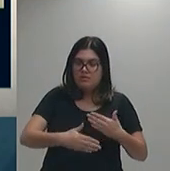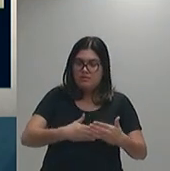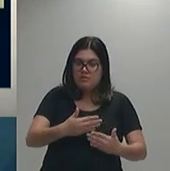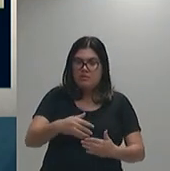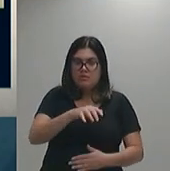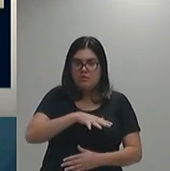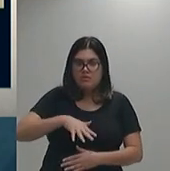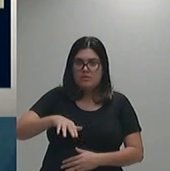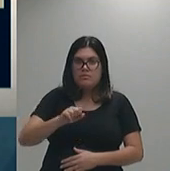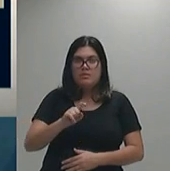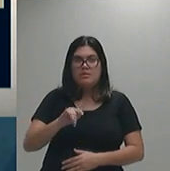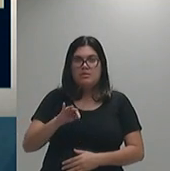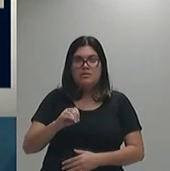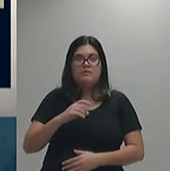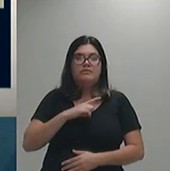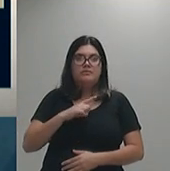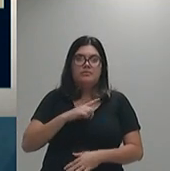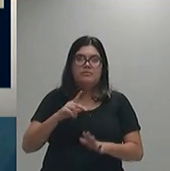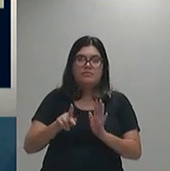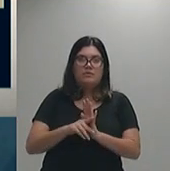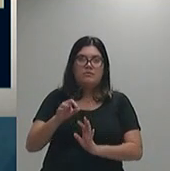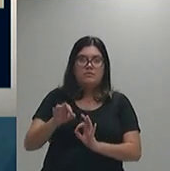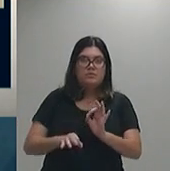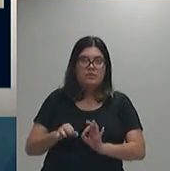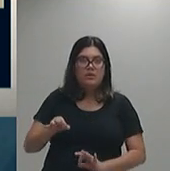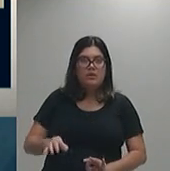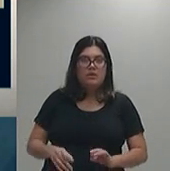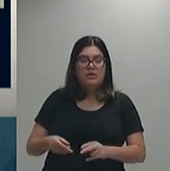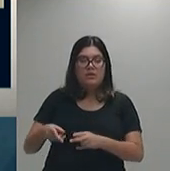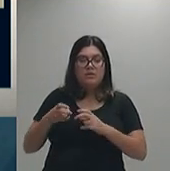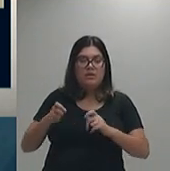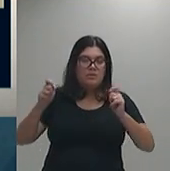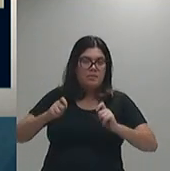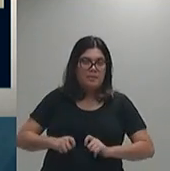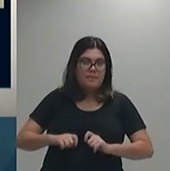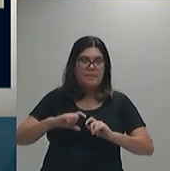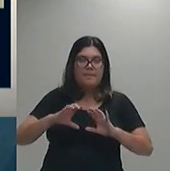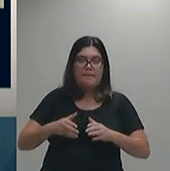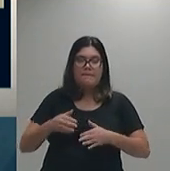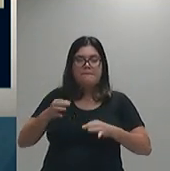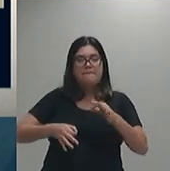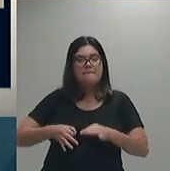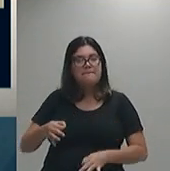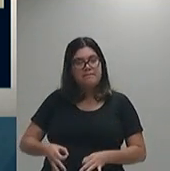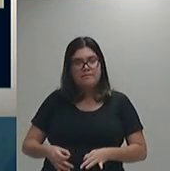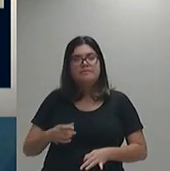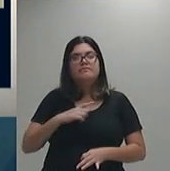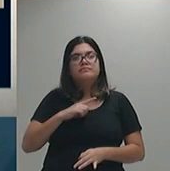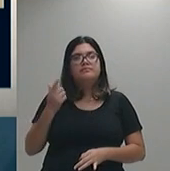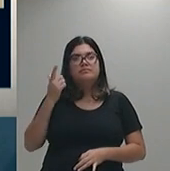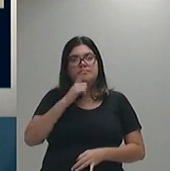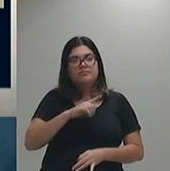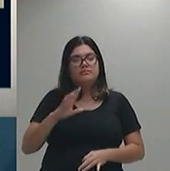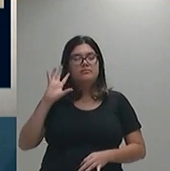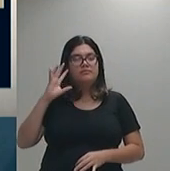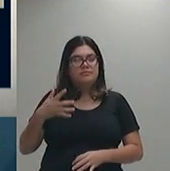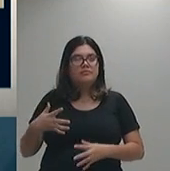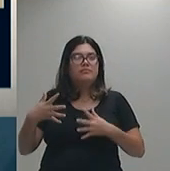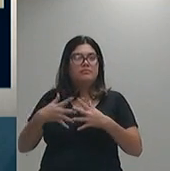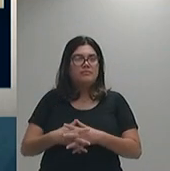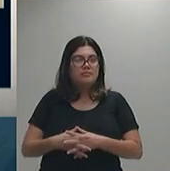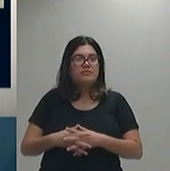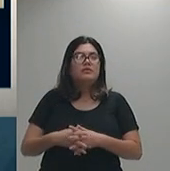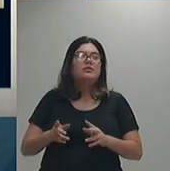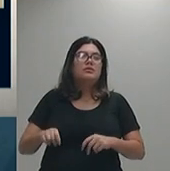um possui natureza jurisdicional reconhece a competência desta corte de justiça para dirimir conflito de competência em que figura seja como